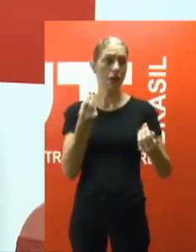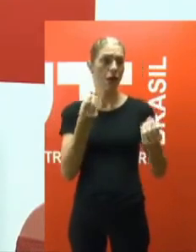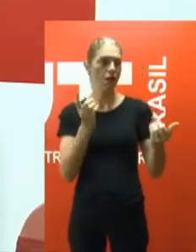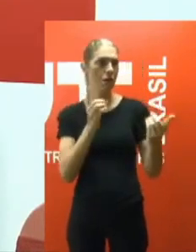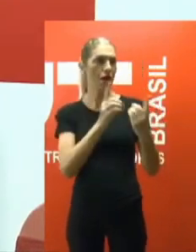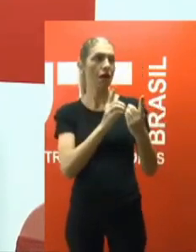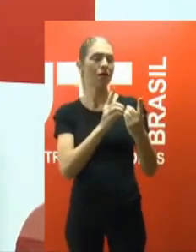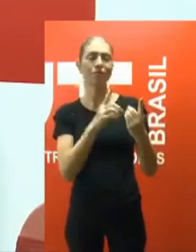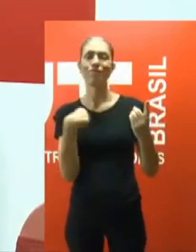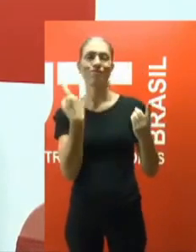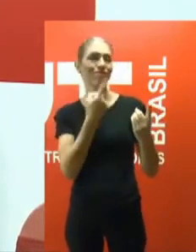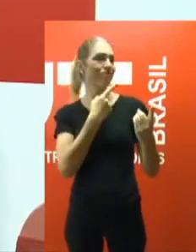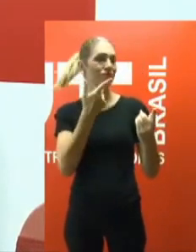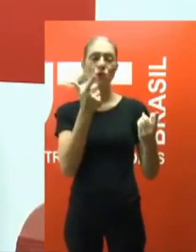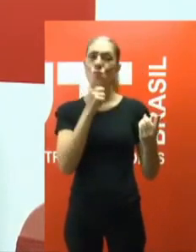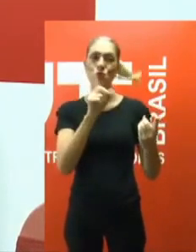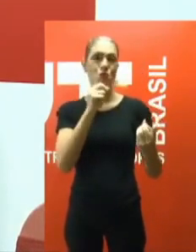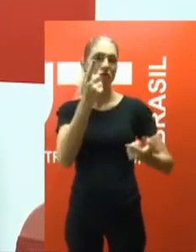foi muito pequena.